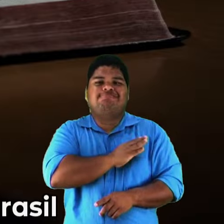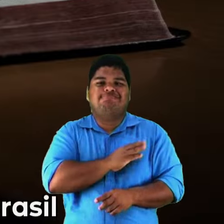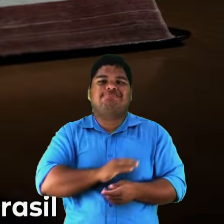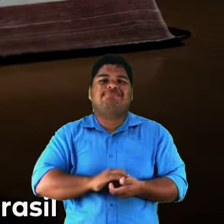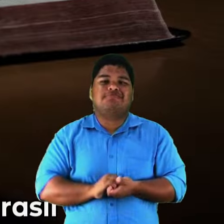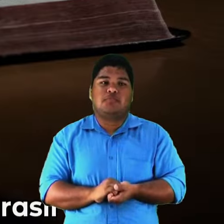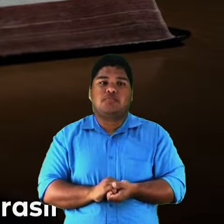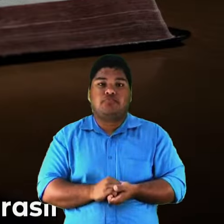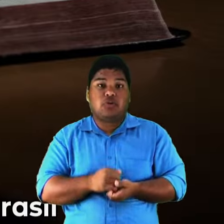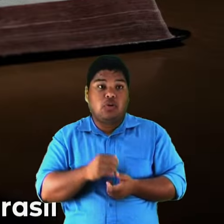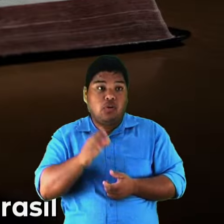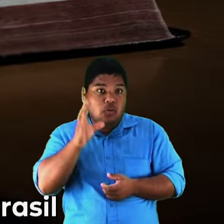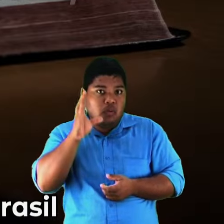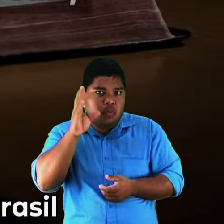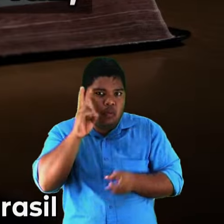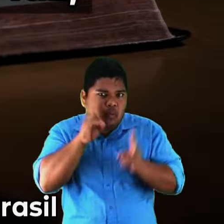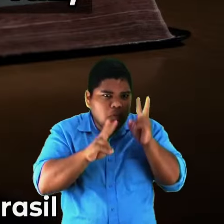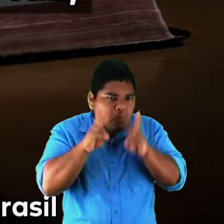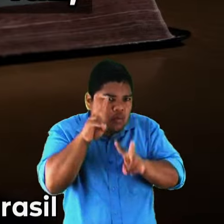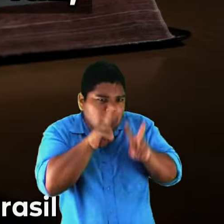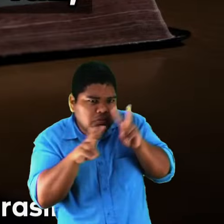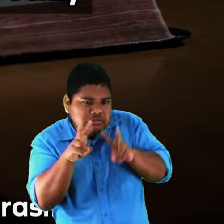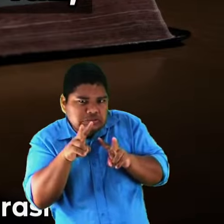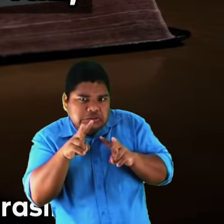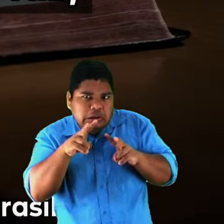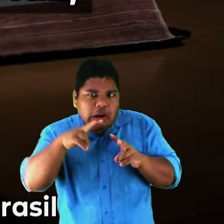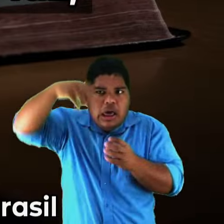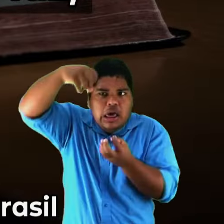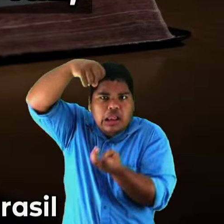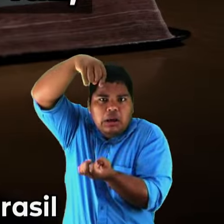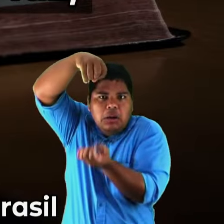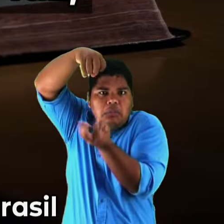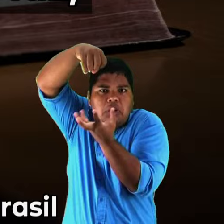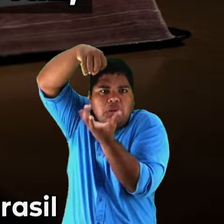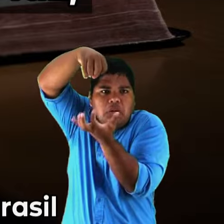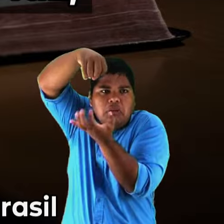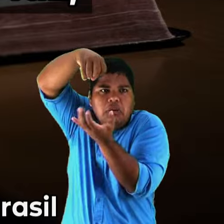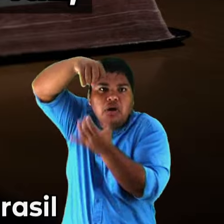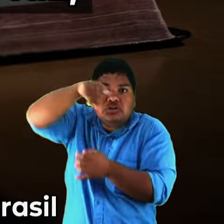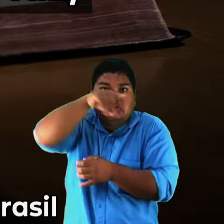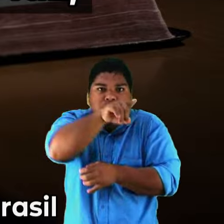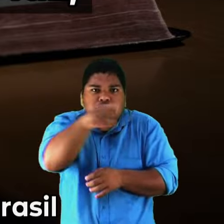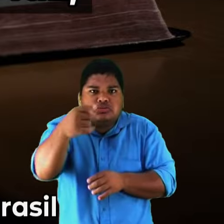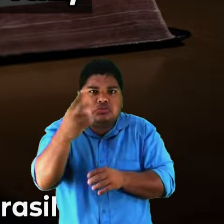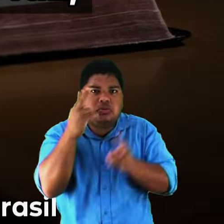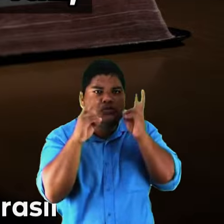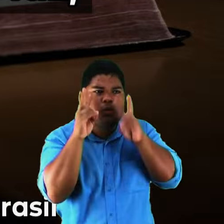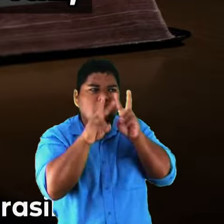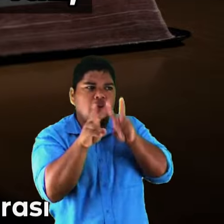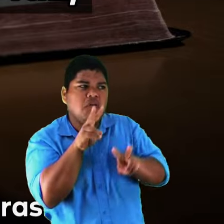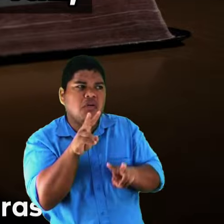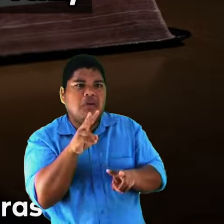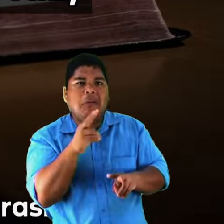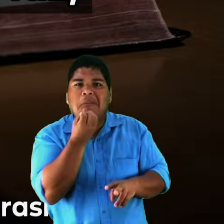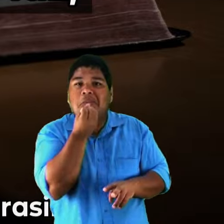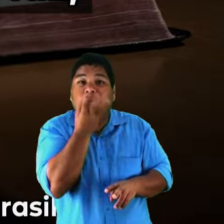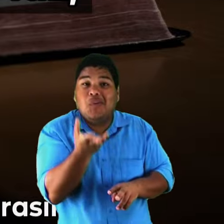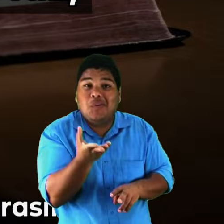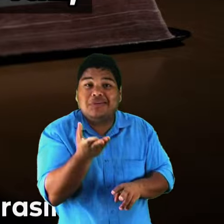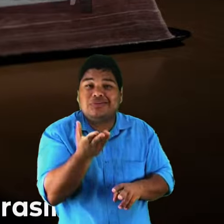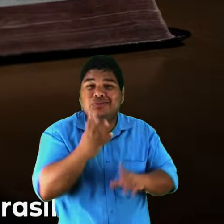Os olhos são a lâmpada do corpo. Se os olhos forem bons, todo o seu corpo será cheio de